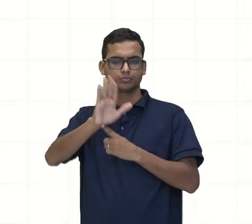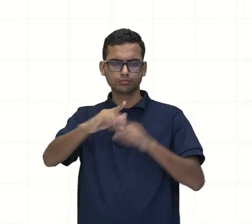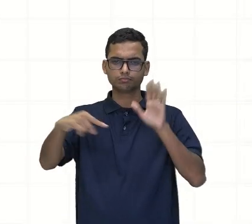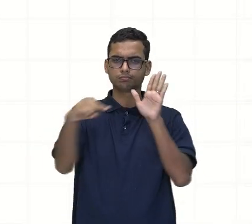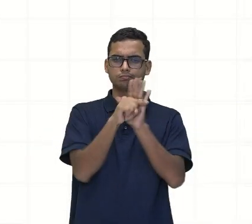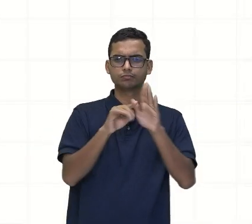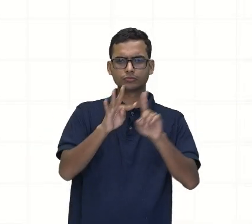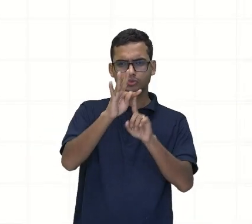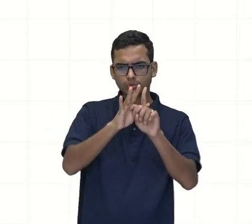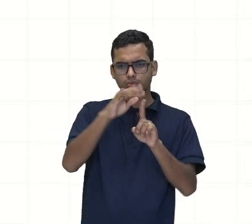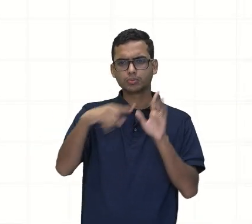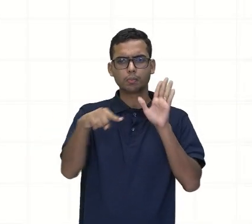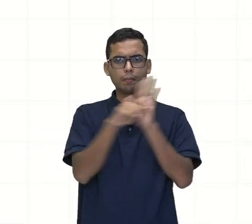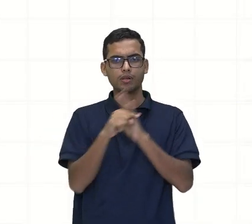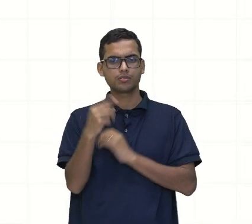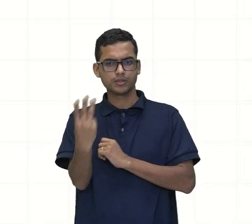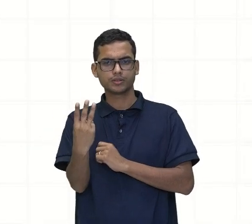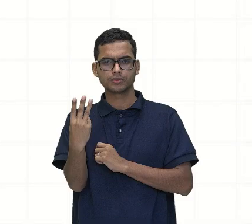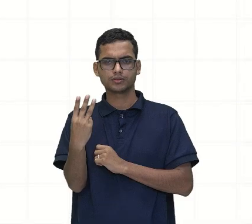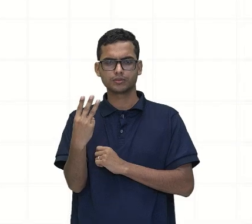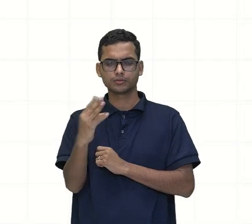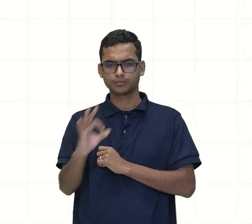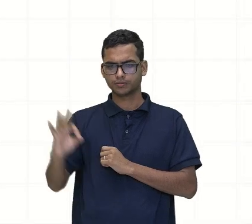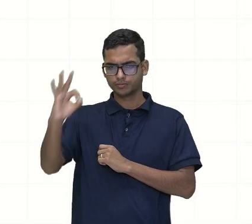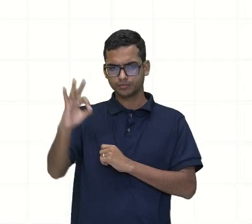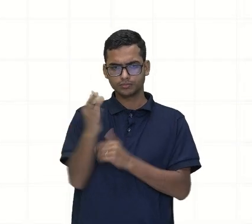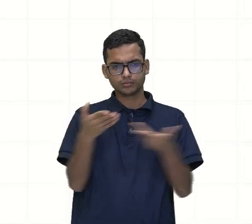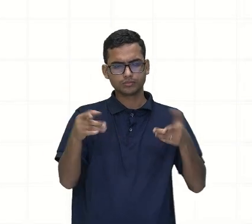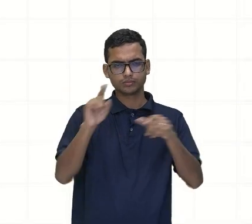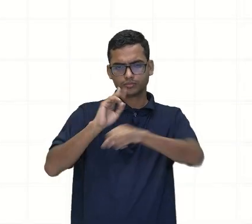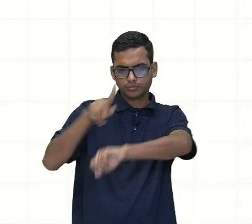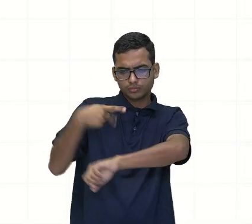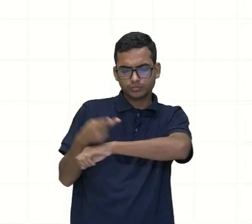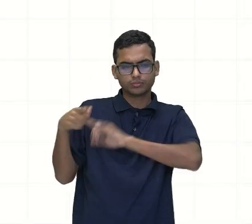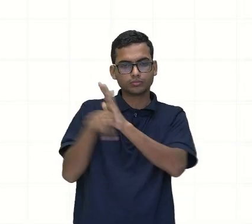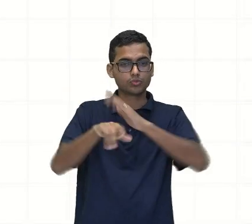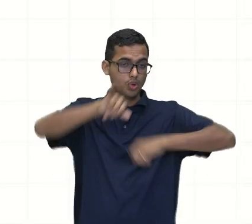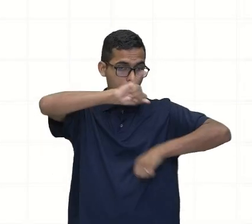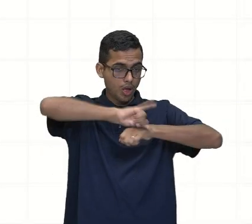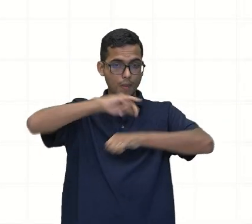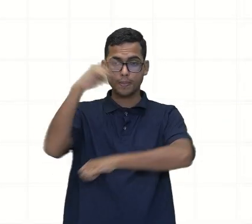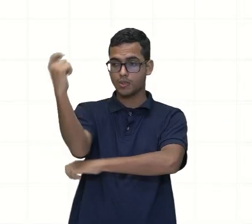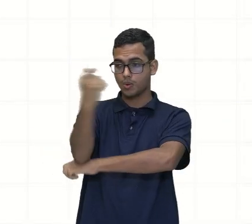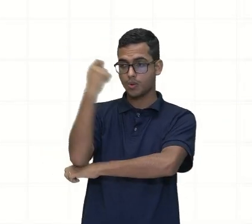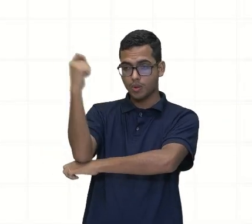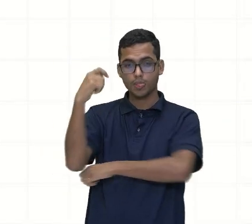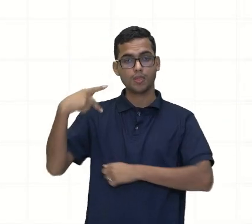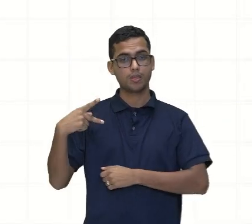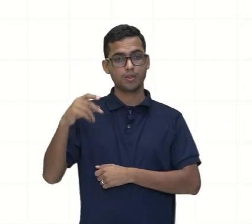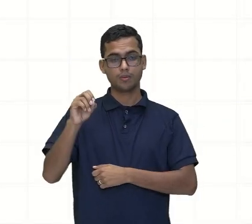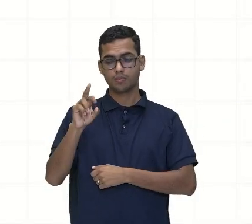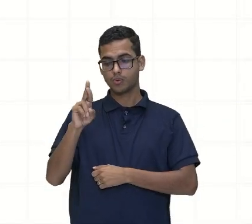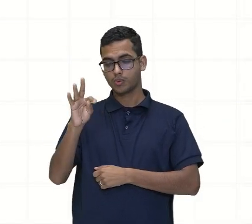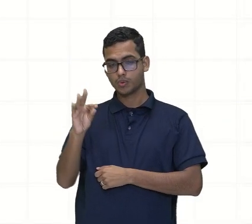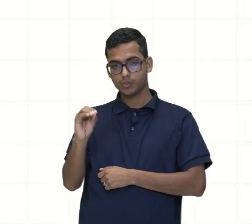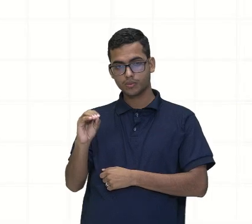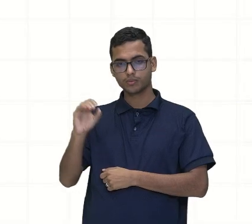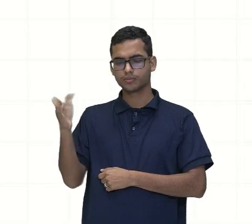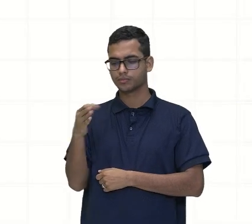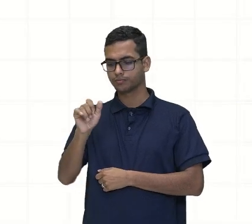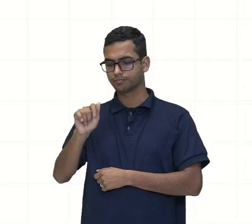graus Celsius. Em seguida, a gente tem a cidade de Porto Alegre, que registrou a temperatura